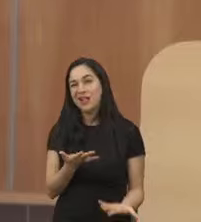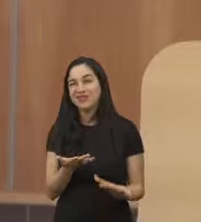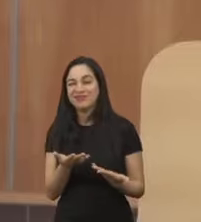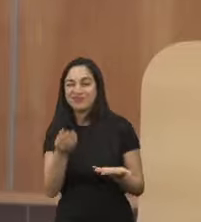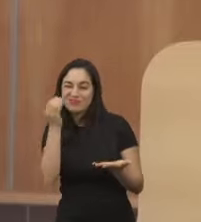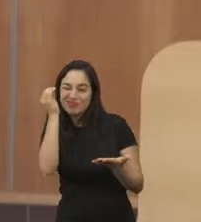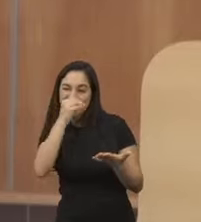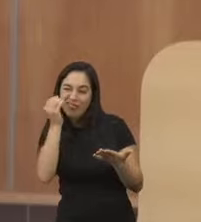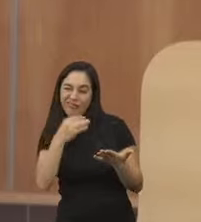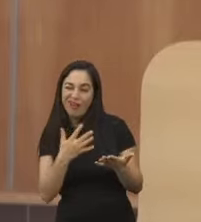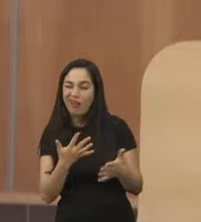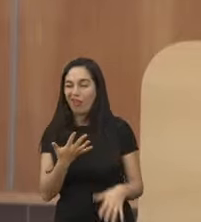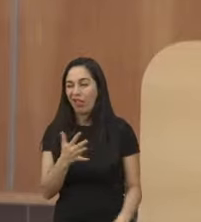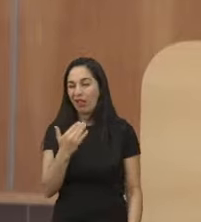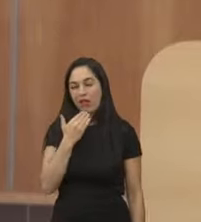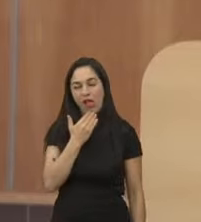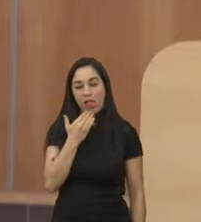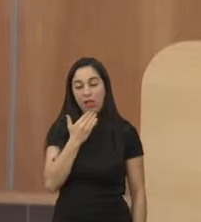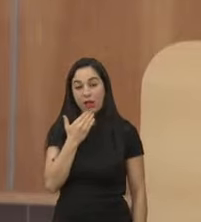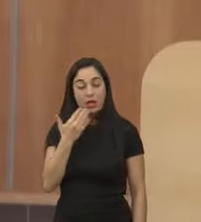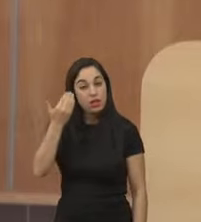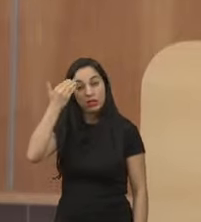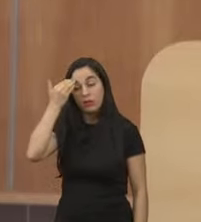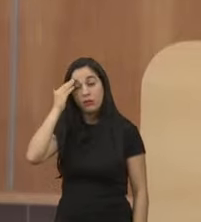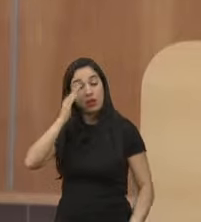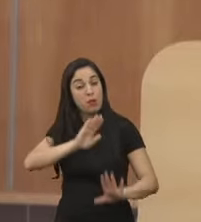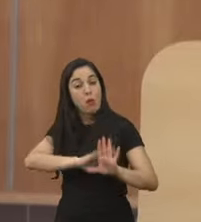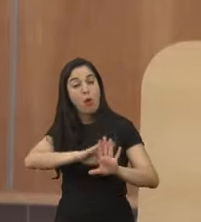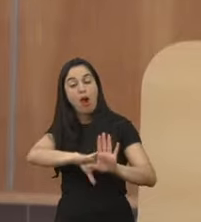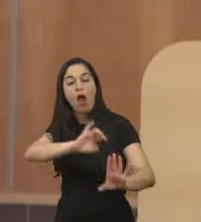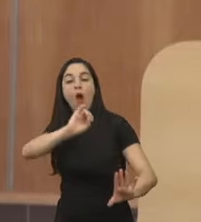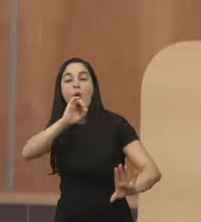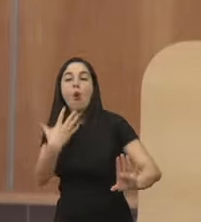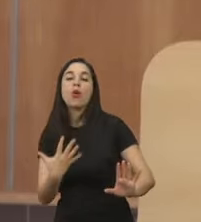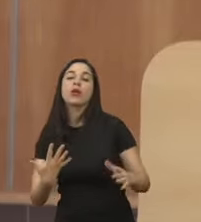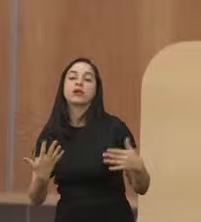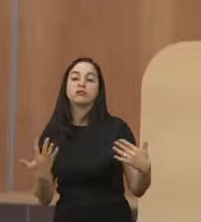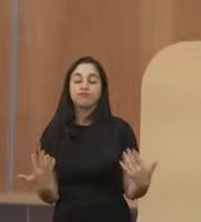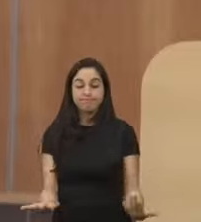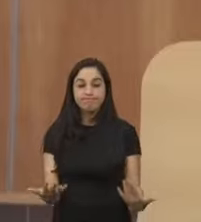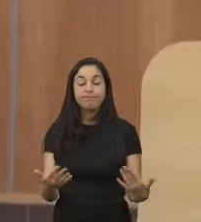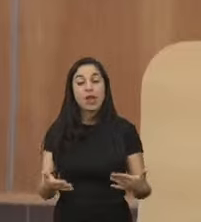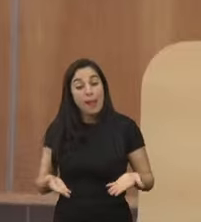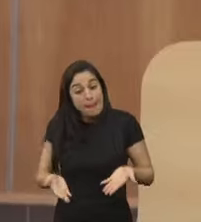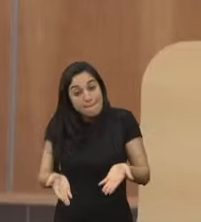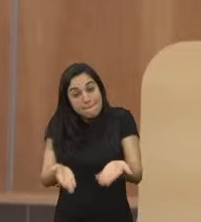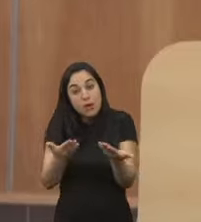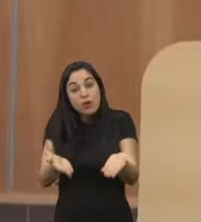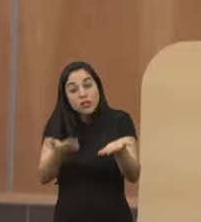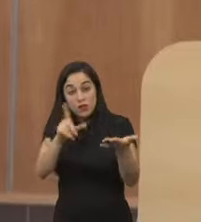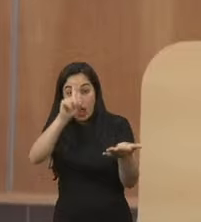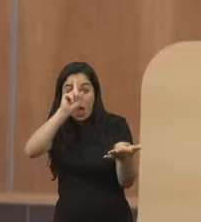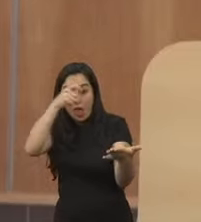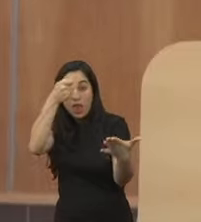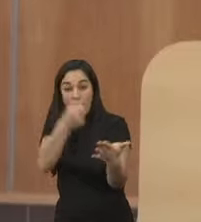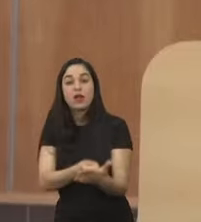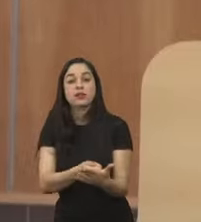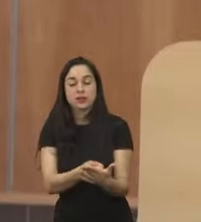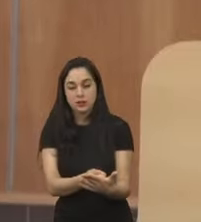o que está acontecendo nos bastidores da política, sem entender o que está acontecendo e motivando as decisões a serem